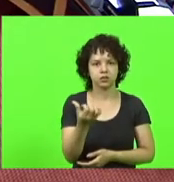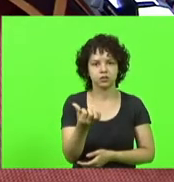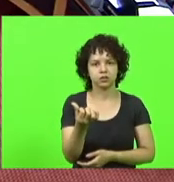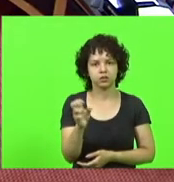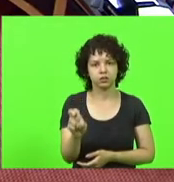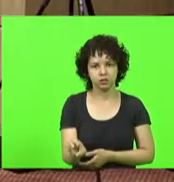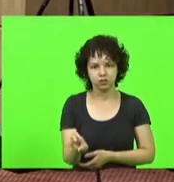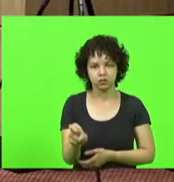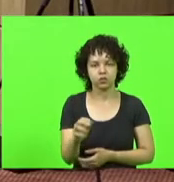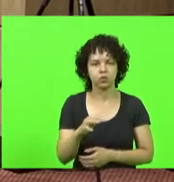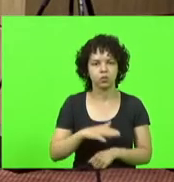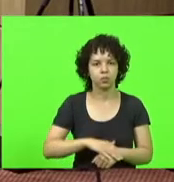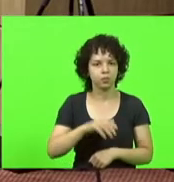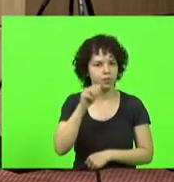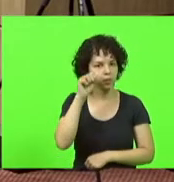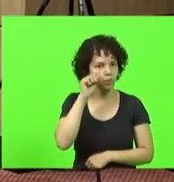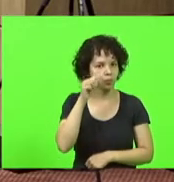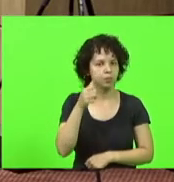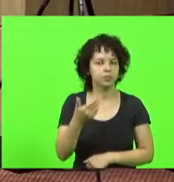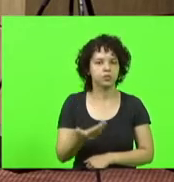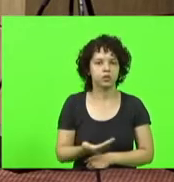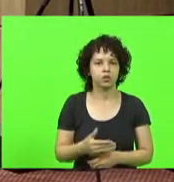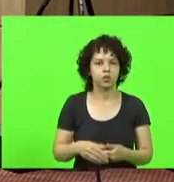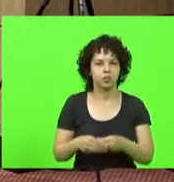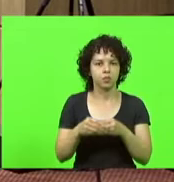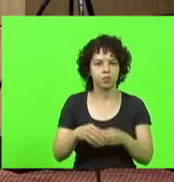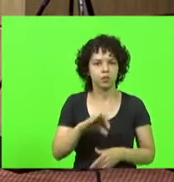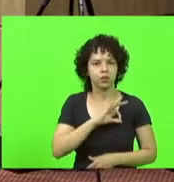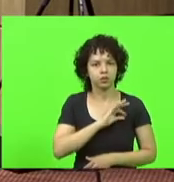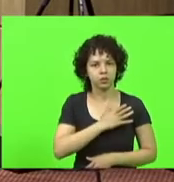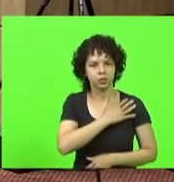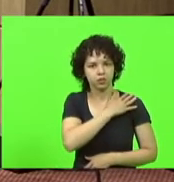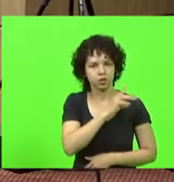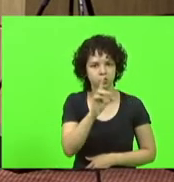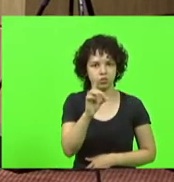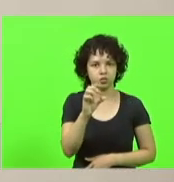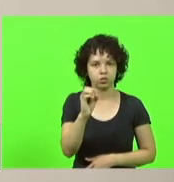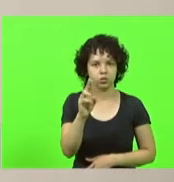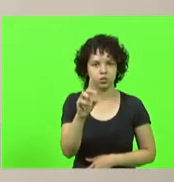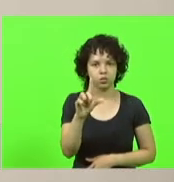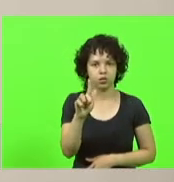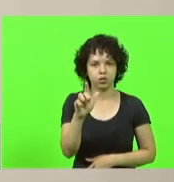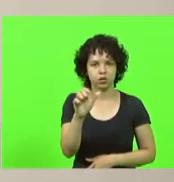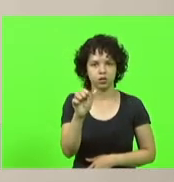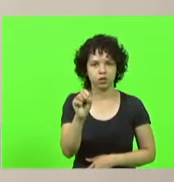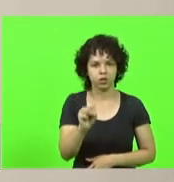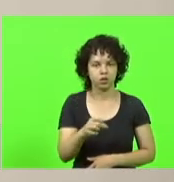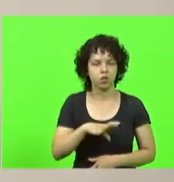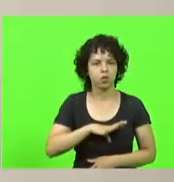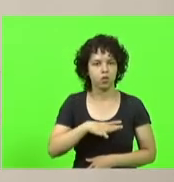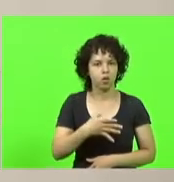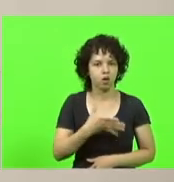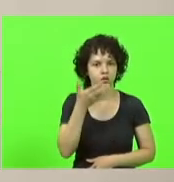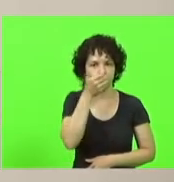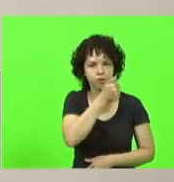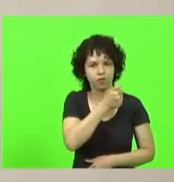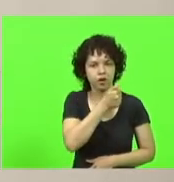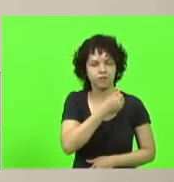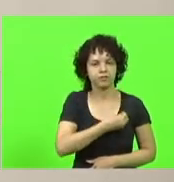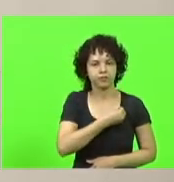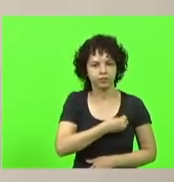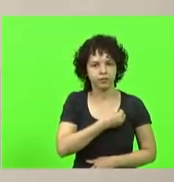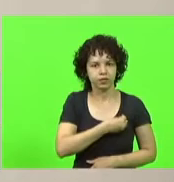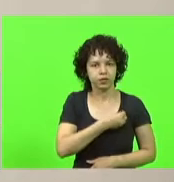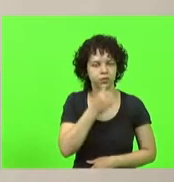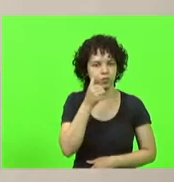Ana Campagnolo, cumprimentando o policial militar Douglas Marqueles pelo ato de coragem ao salvar uma vítima de agressão